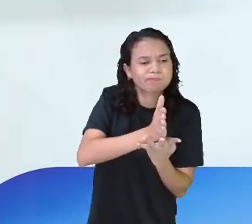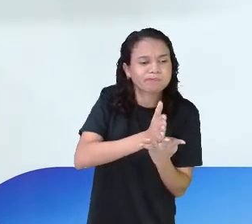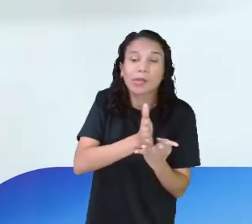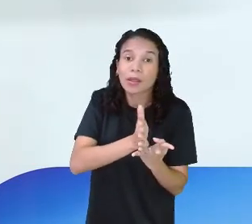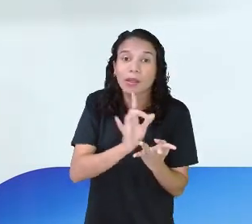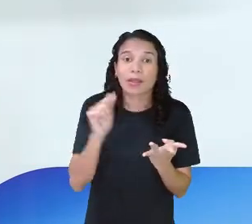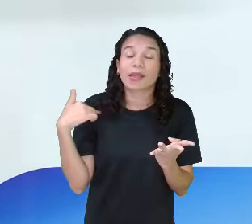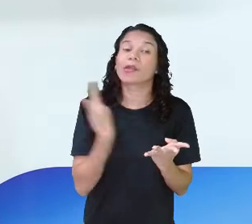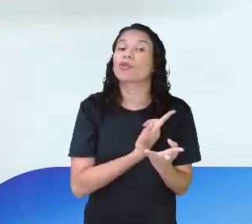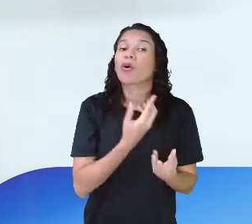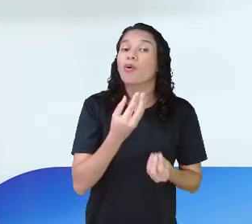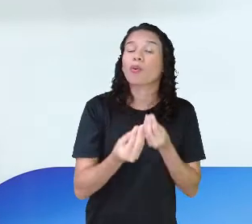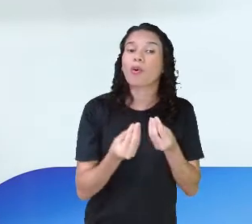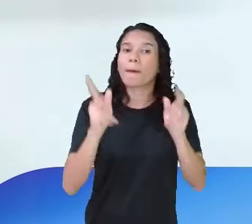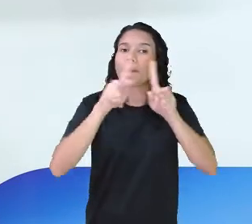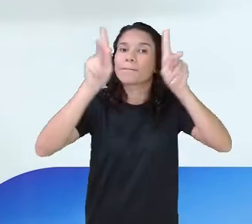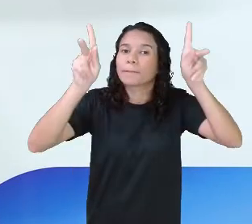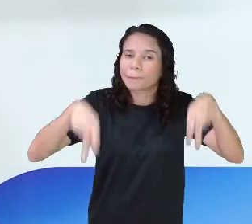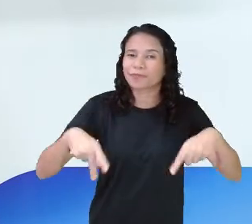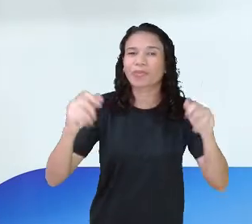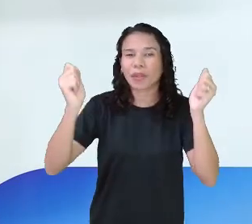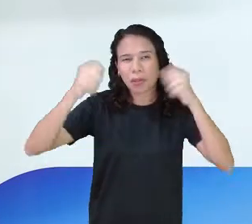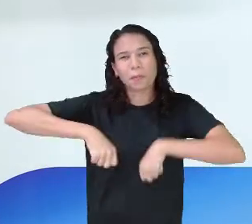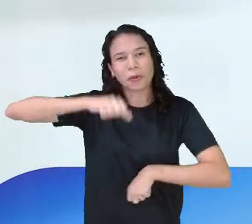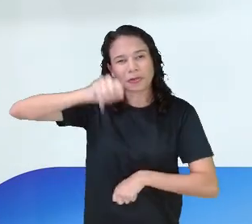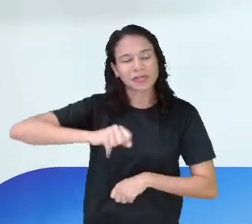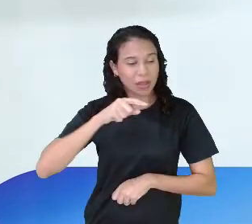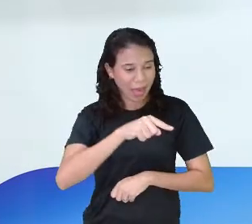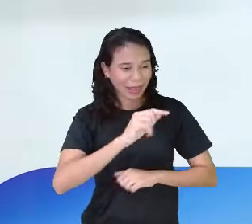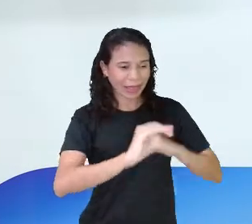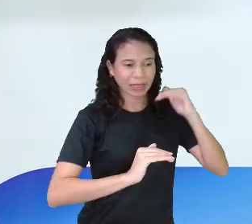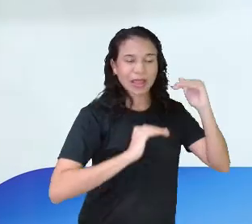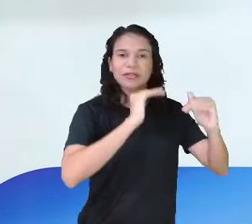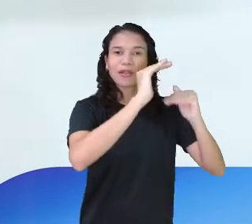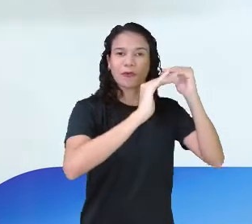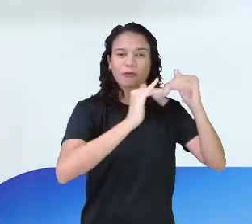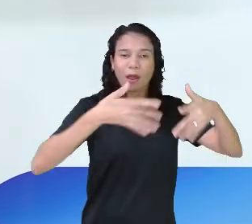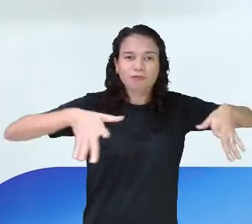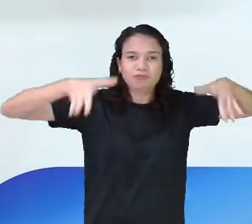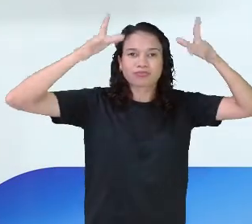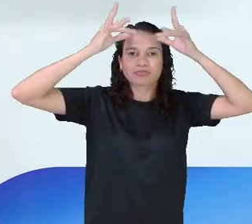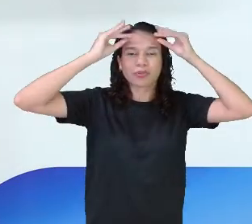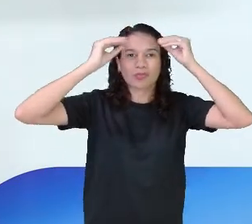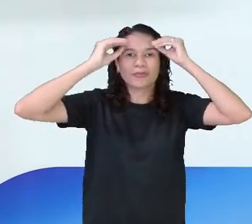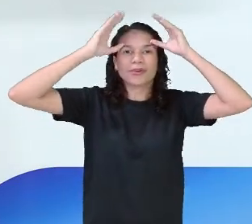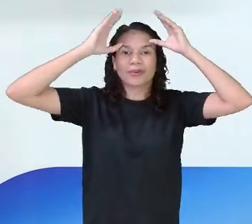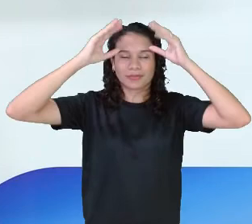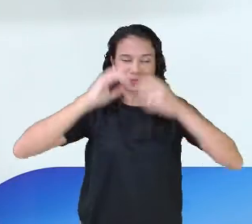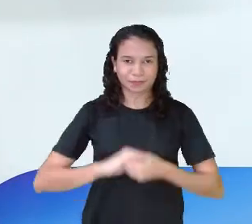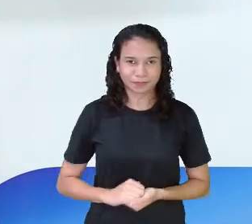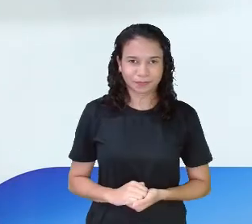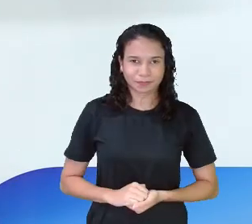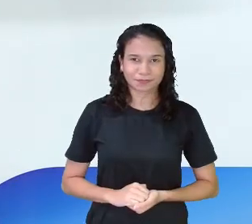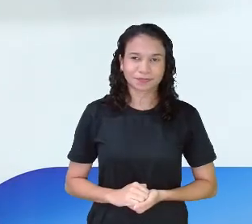gente constrói um esquema onde é possível o desenvolvimento dessa pessoa, a transformação dessa pessoa.